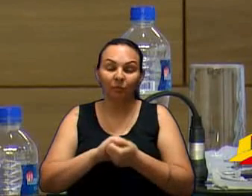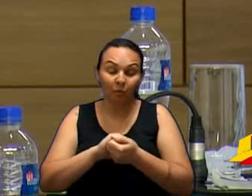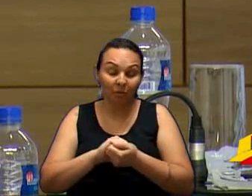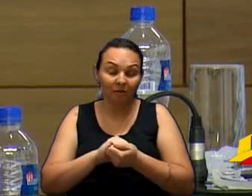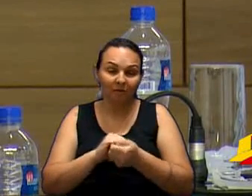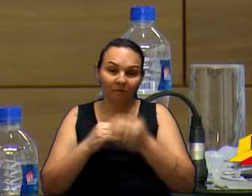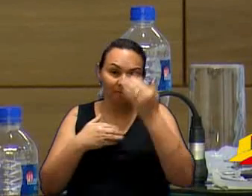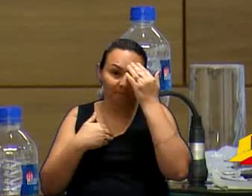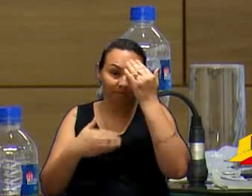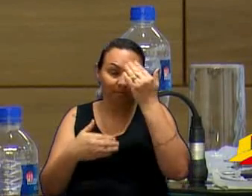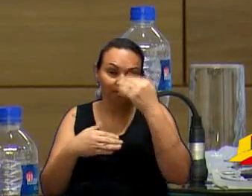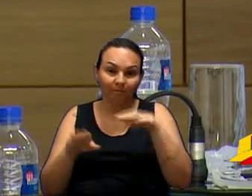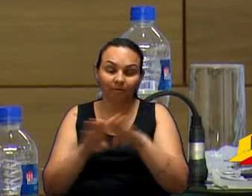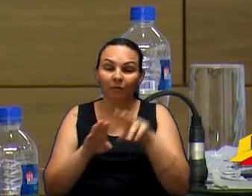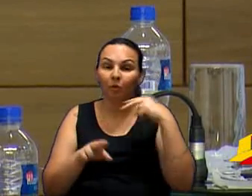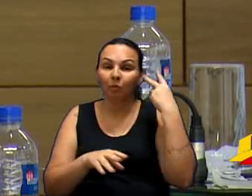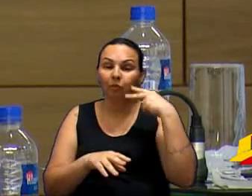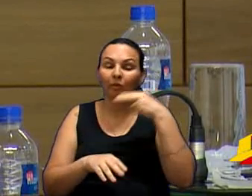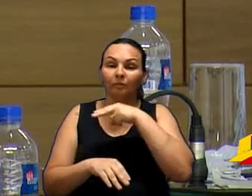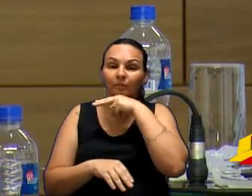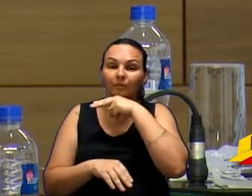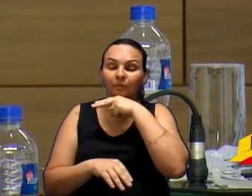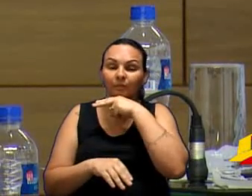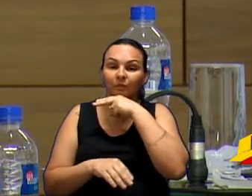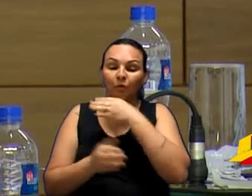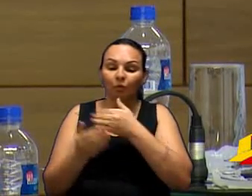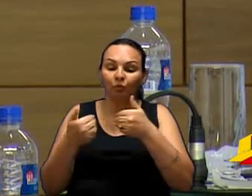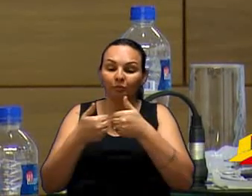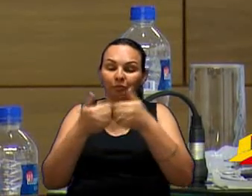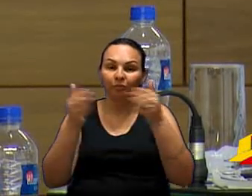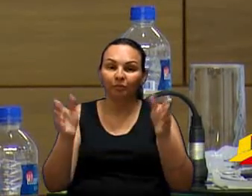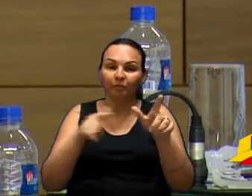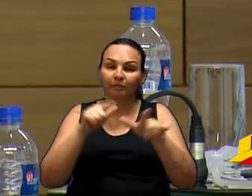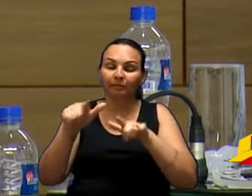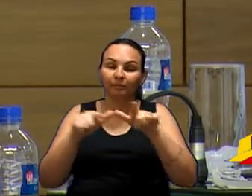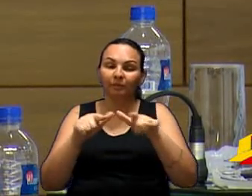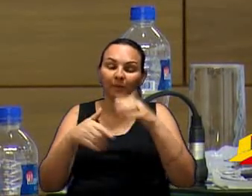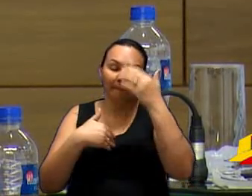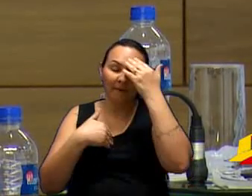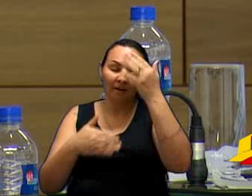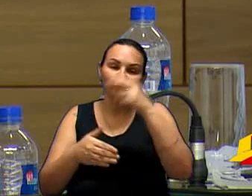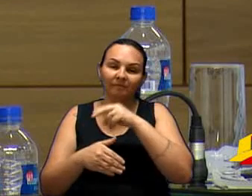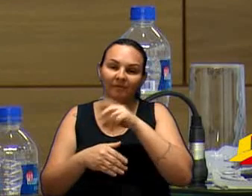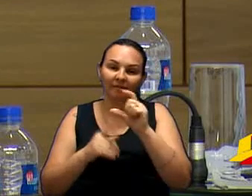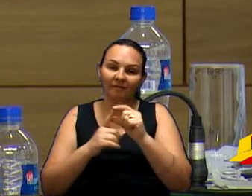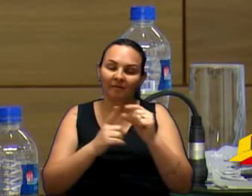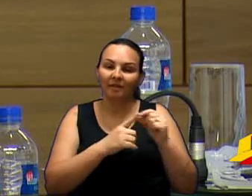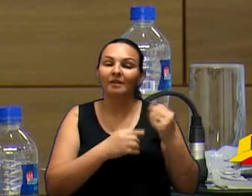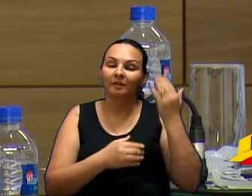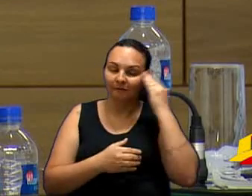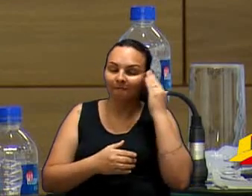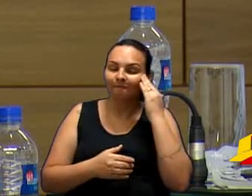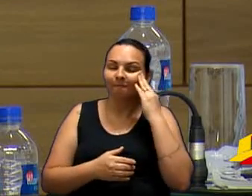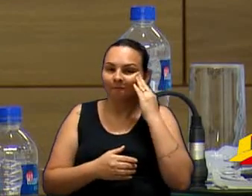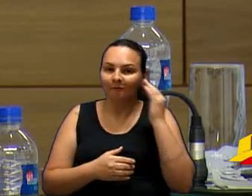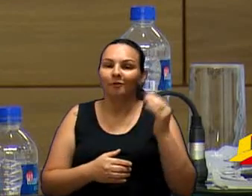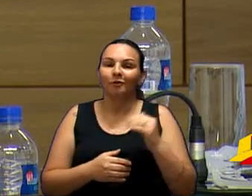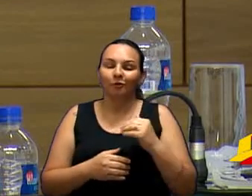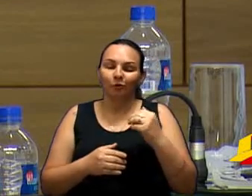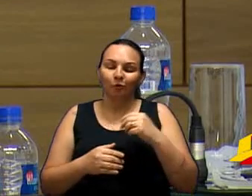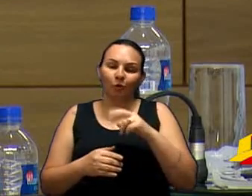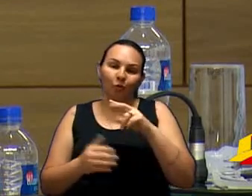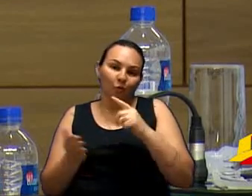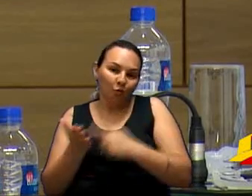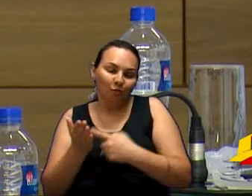e agradecer o vereador anselmo que amigos nosso trabalho e obrigado pelas palavras anselmo se que tinha um compromisso particular importante